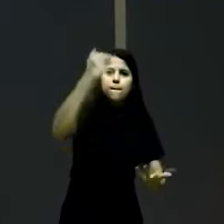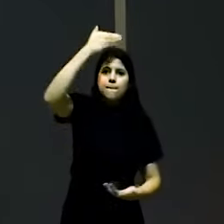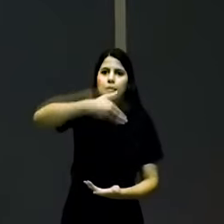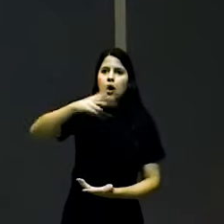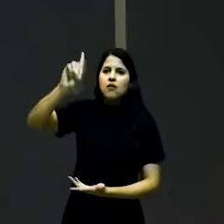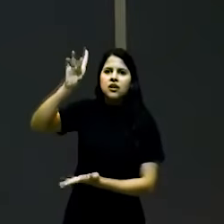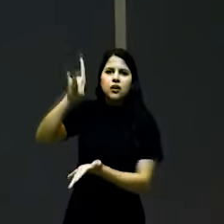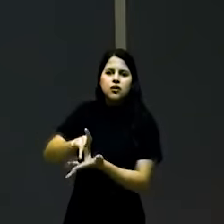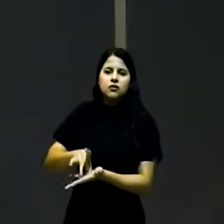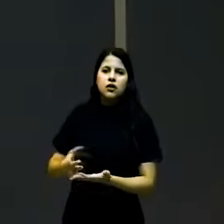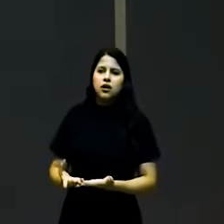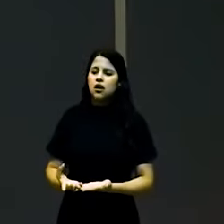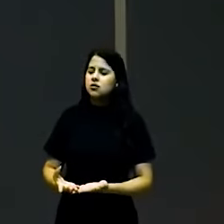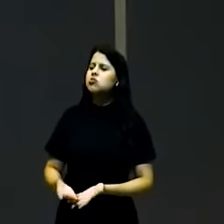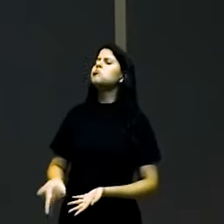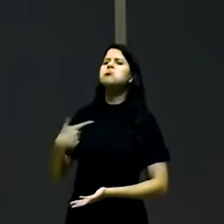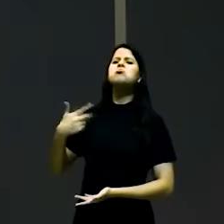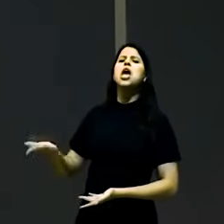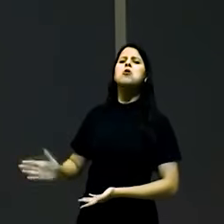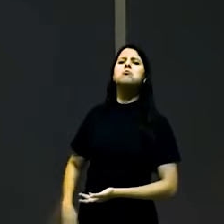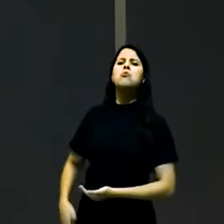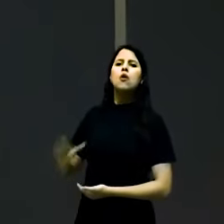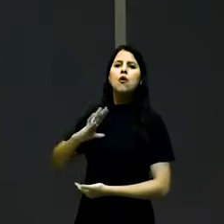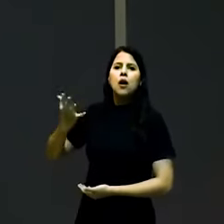homem. Um homem contra